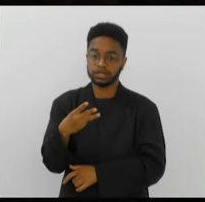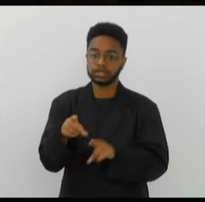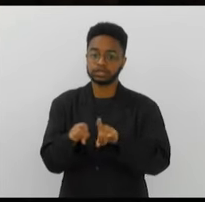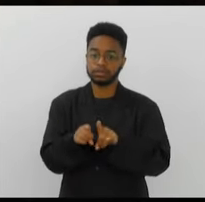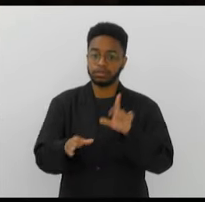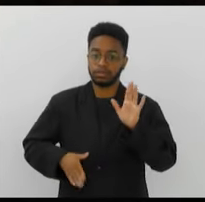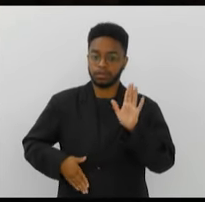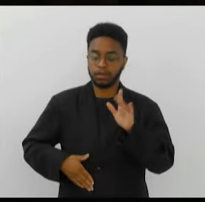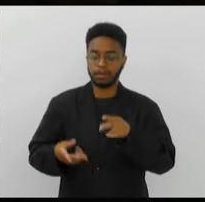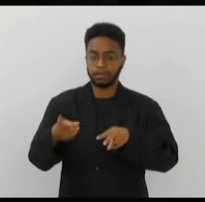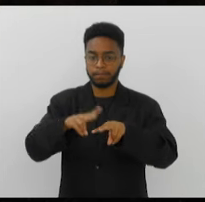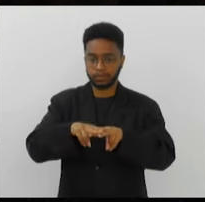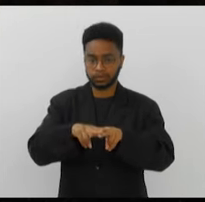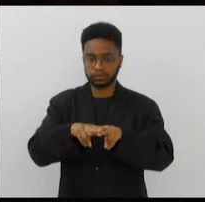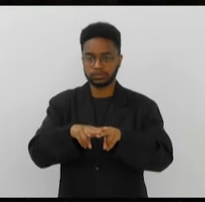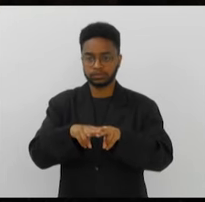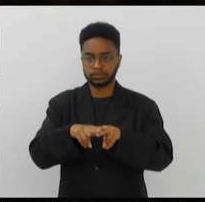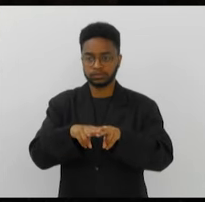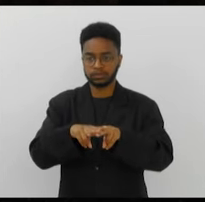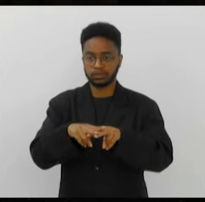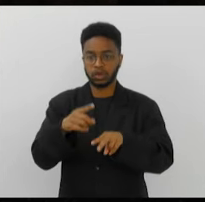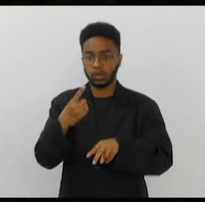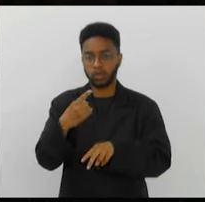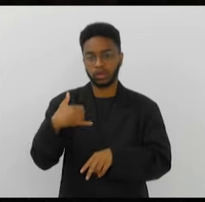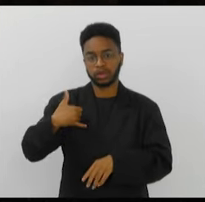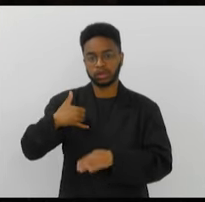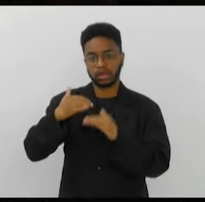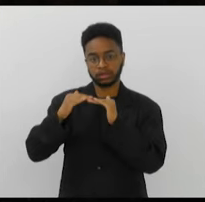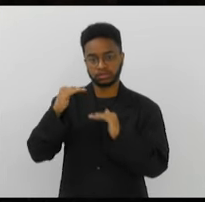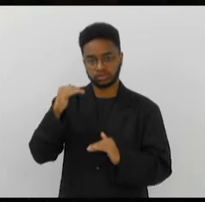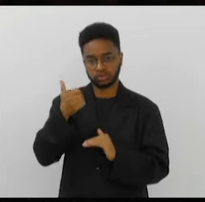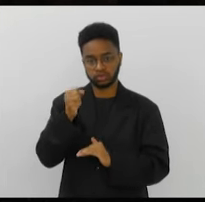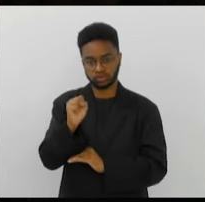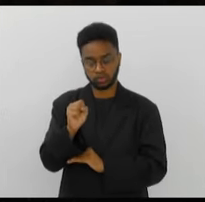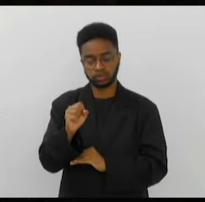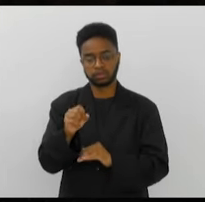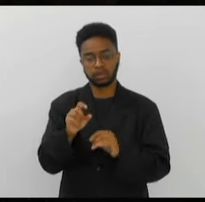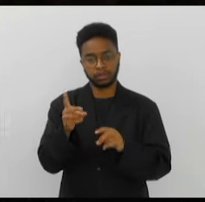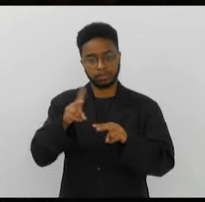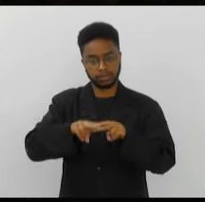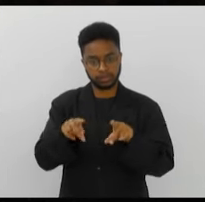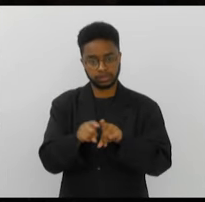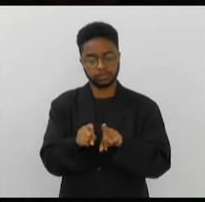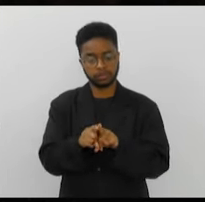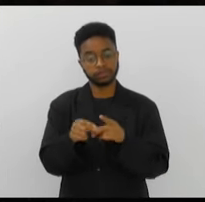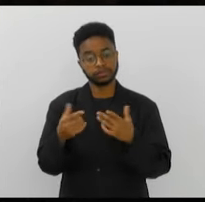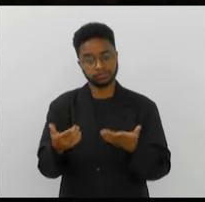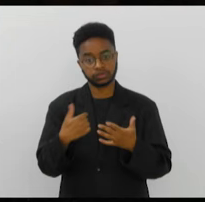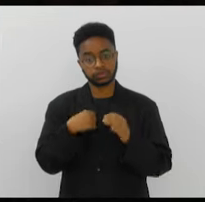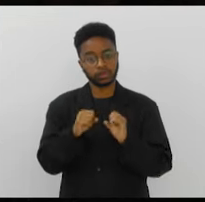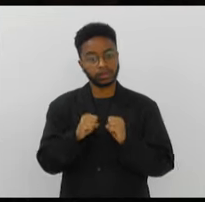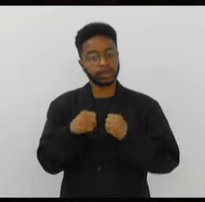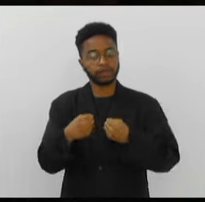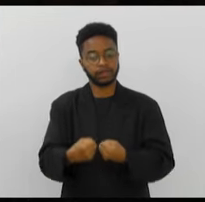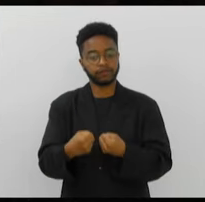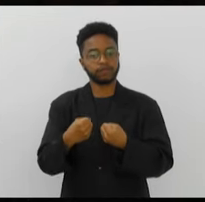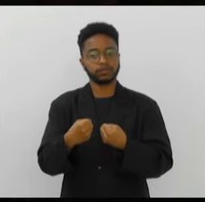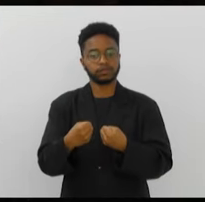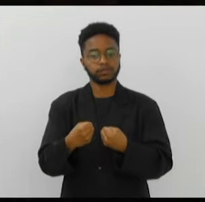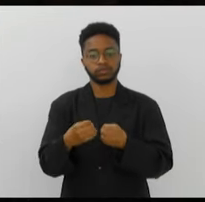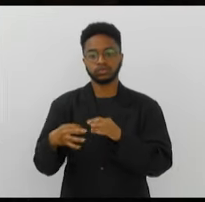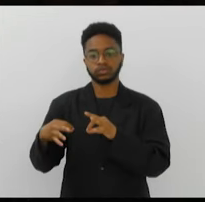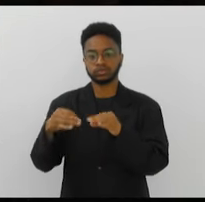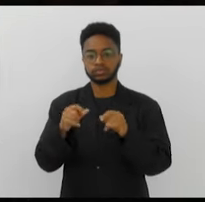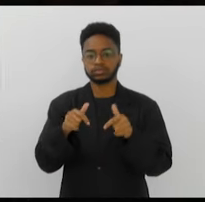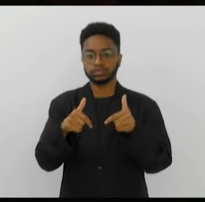vagabundos foram presos, um menor apreendido. Então fica aqui a minha defesa implacável para todos os agentes de segurança